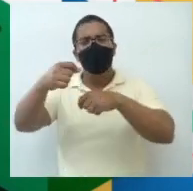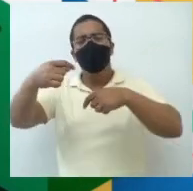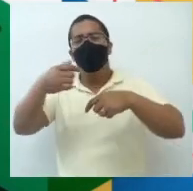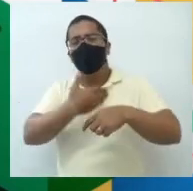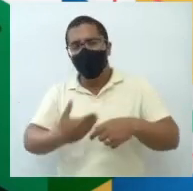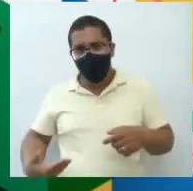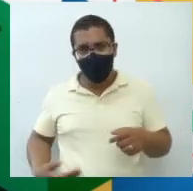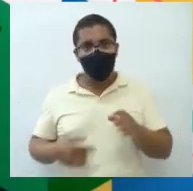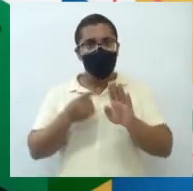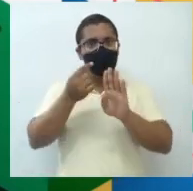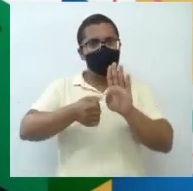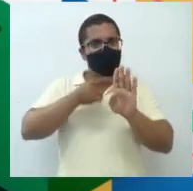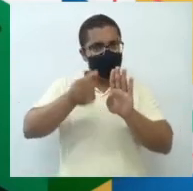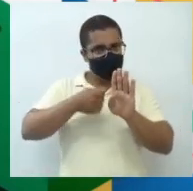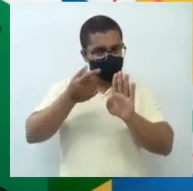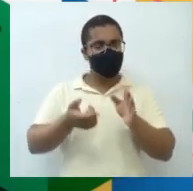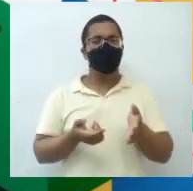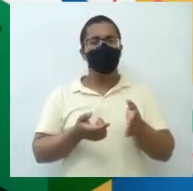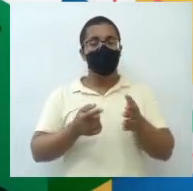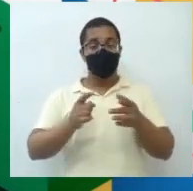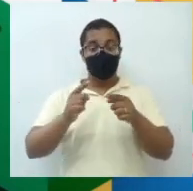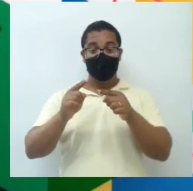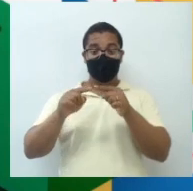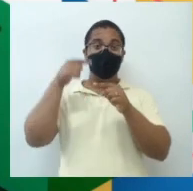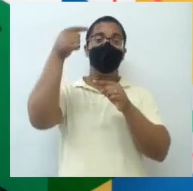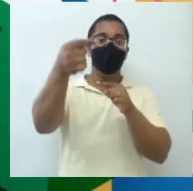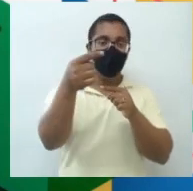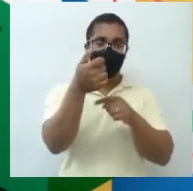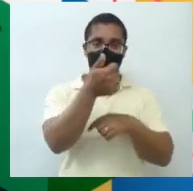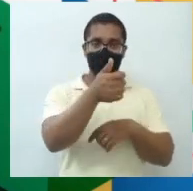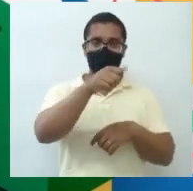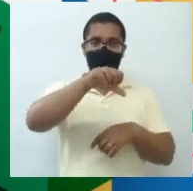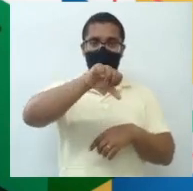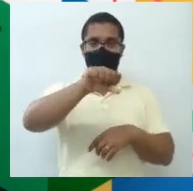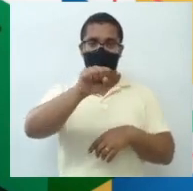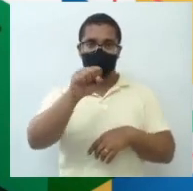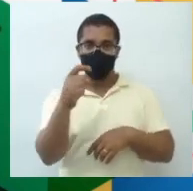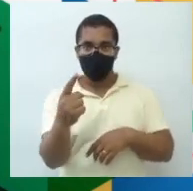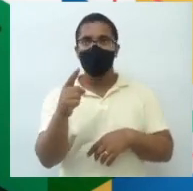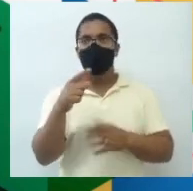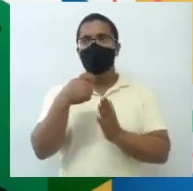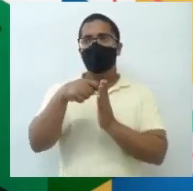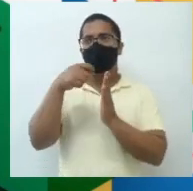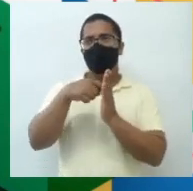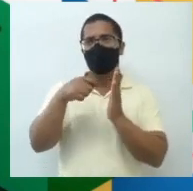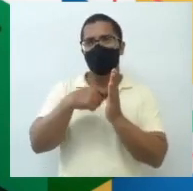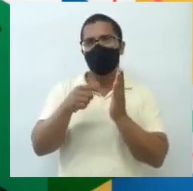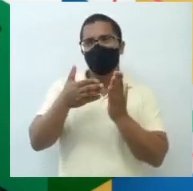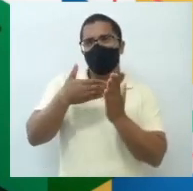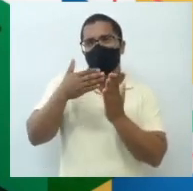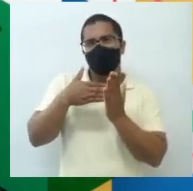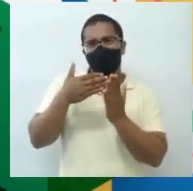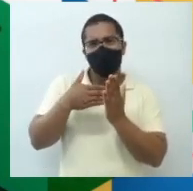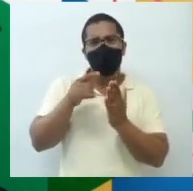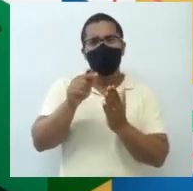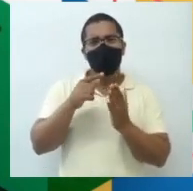burguesa e depois em 1981 nosso amigo escreve o livro chamado a teoria do agir